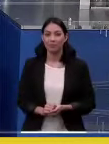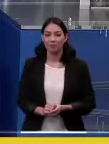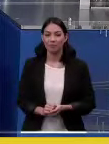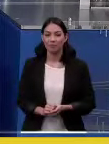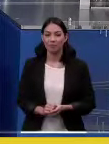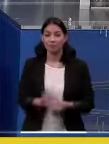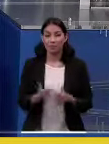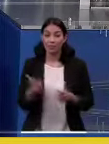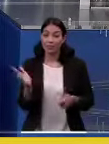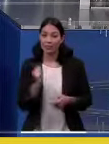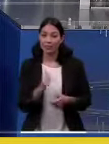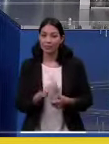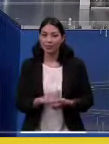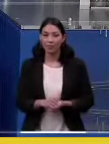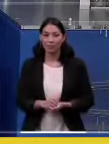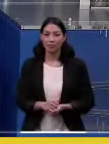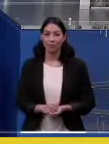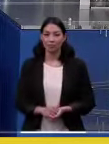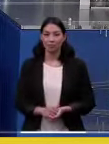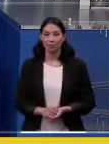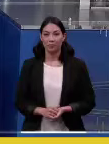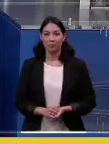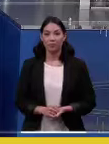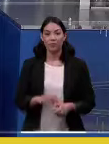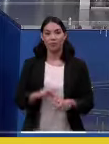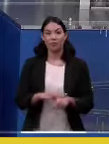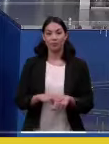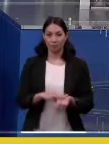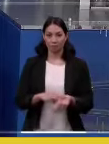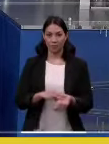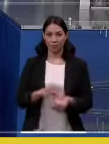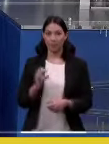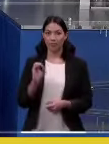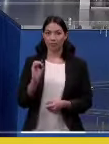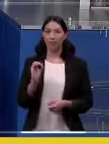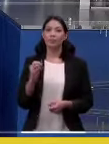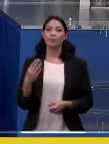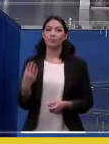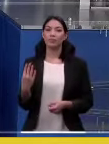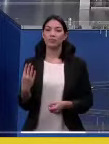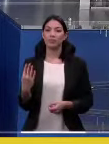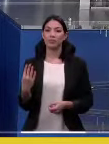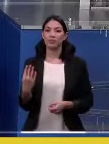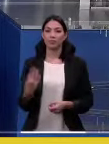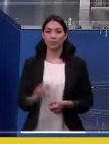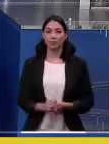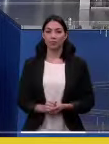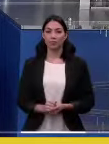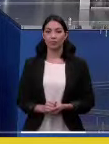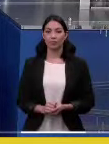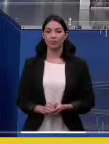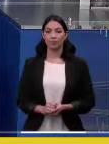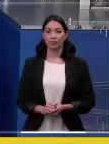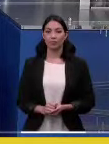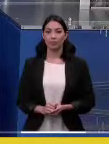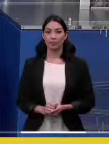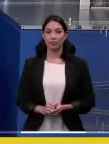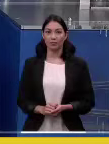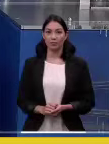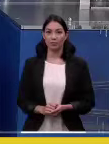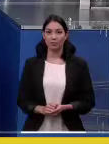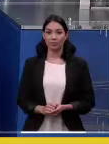Pode chamar que a sorte vem. Mais uma bola saindo do globo. Marrom 04. Marrom 04.